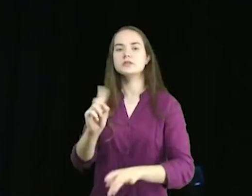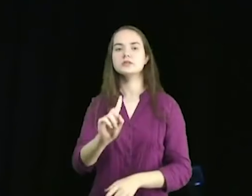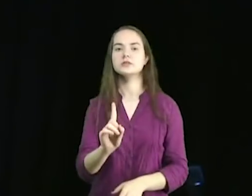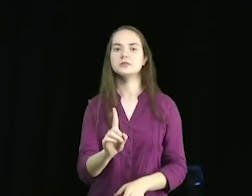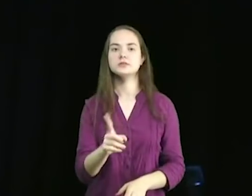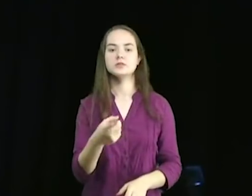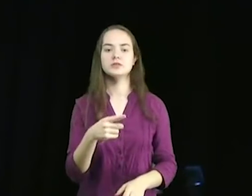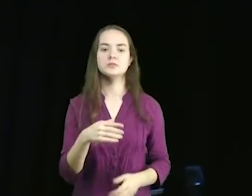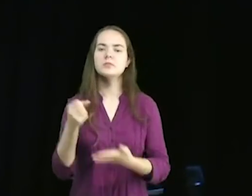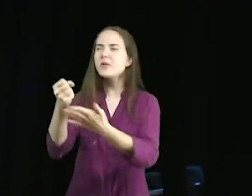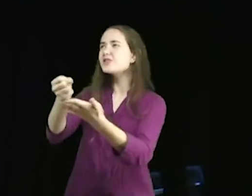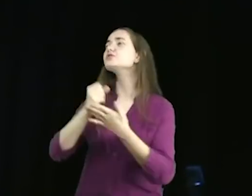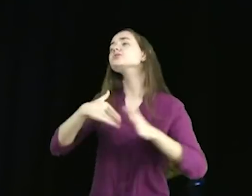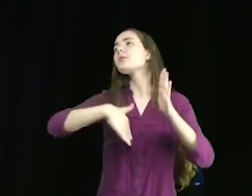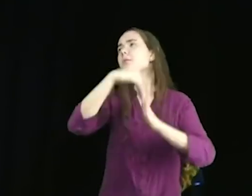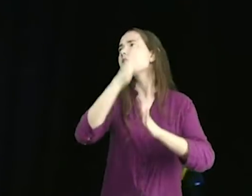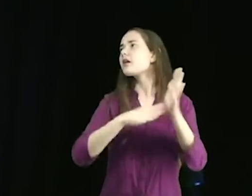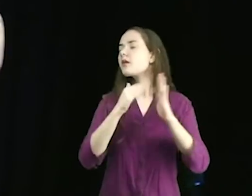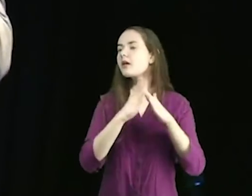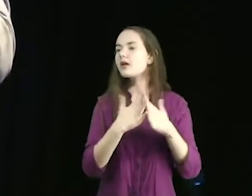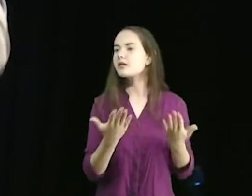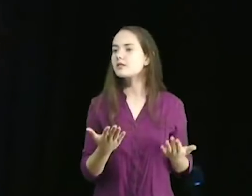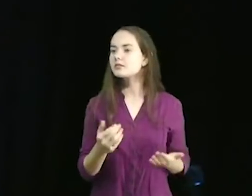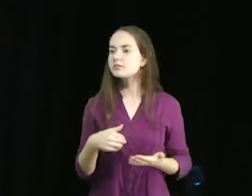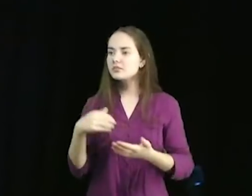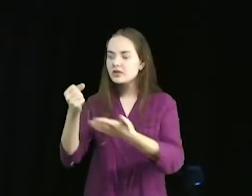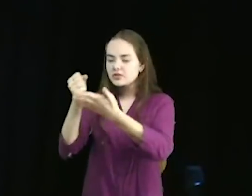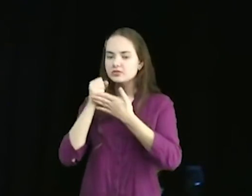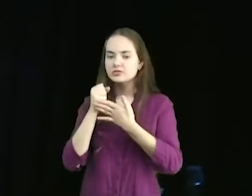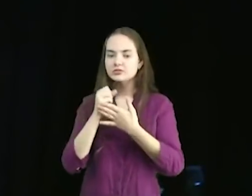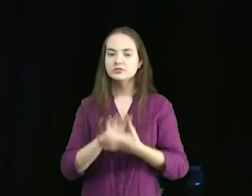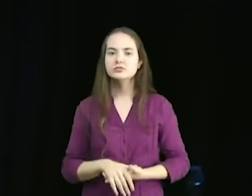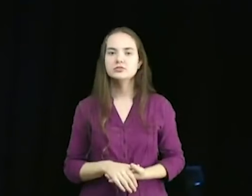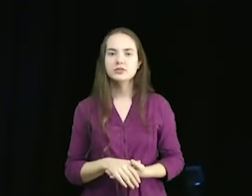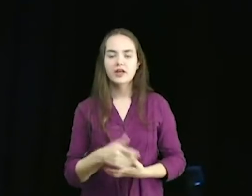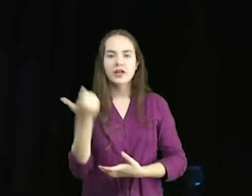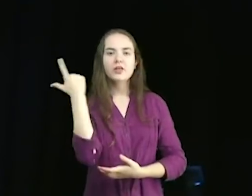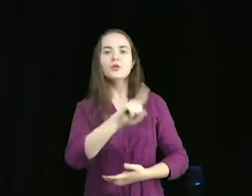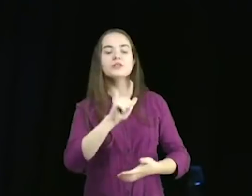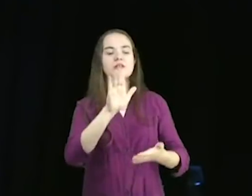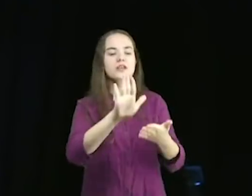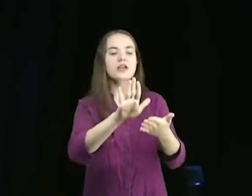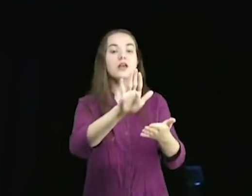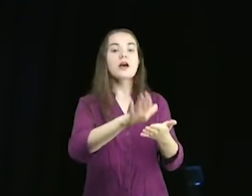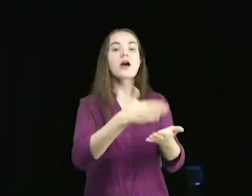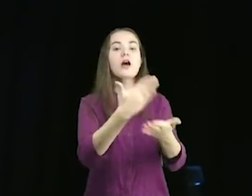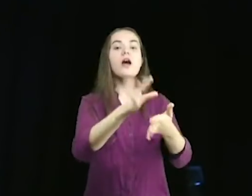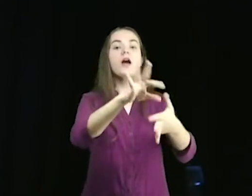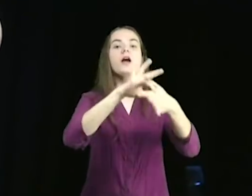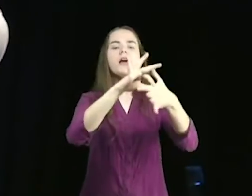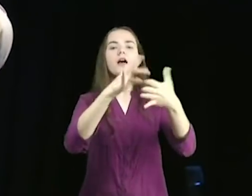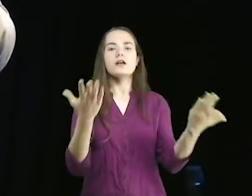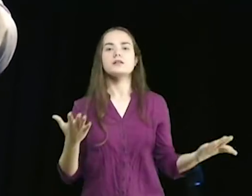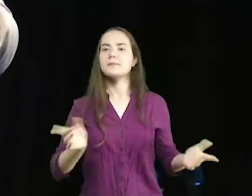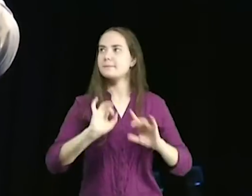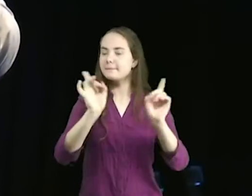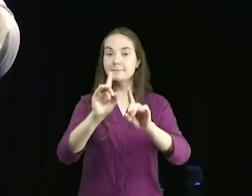ovo? Me ajuda a não ter medo do bife que espirra a gordura? Gente, eu peço o que é